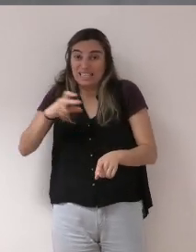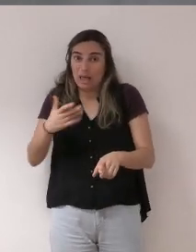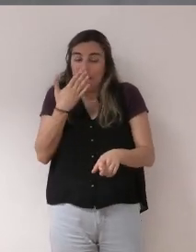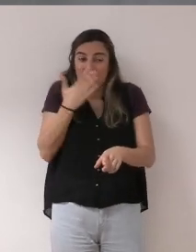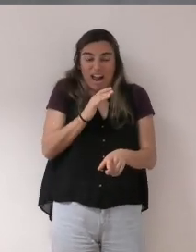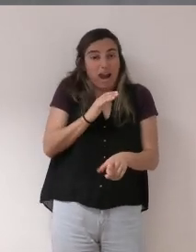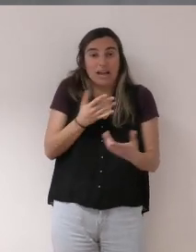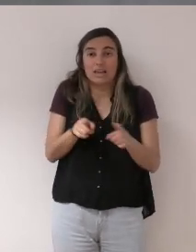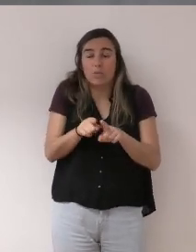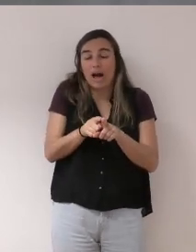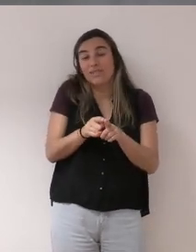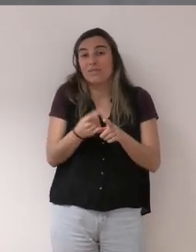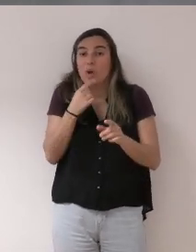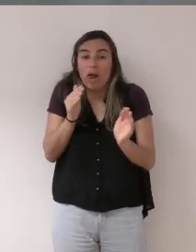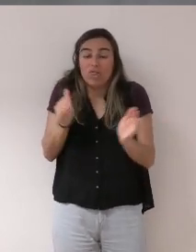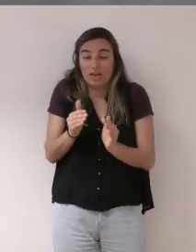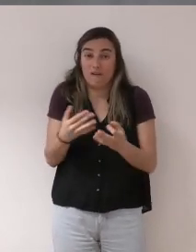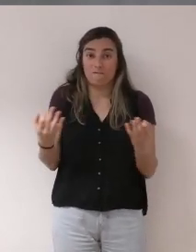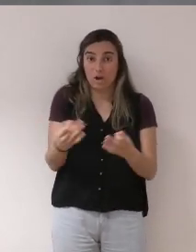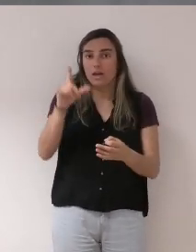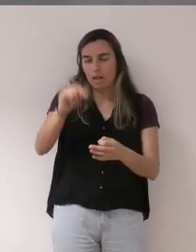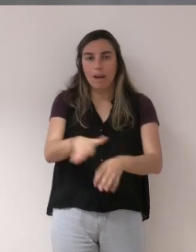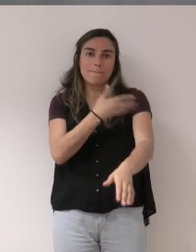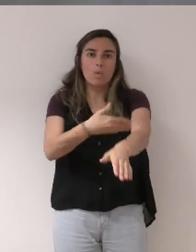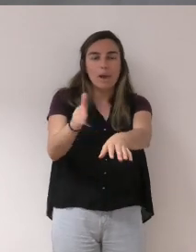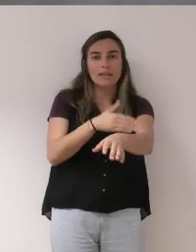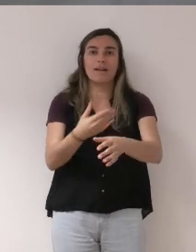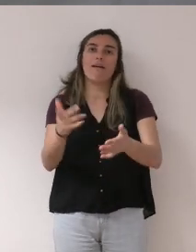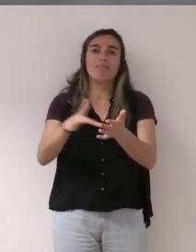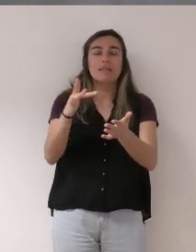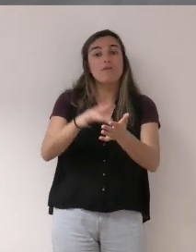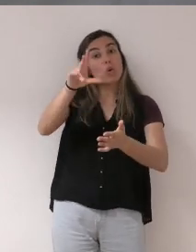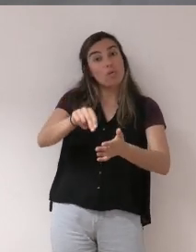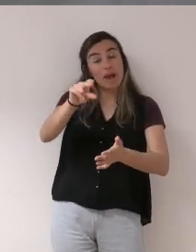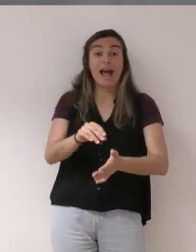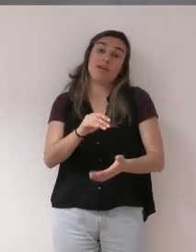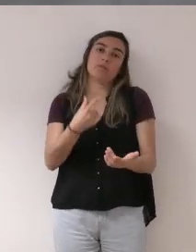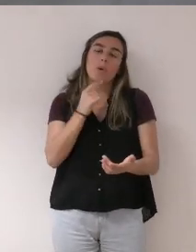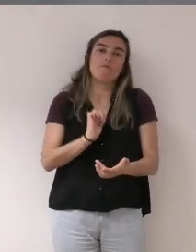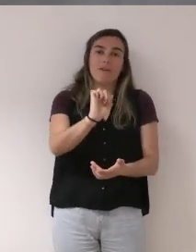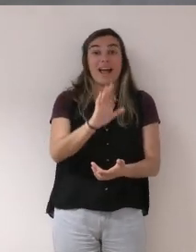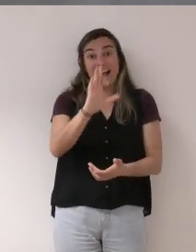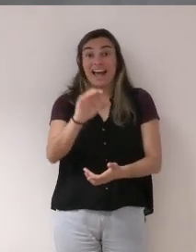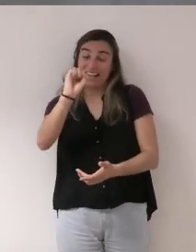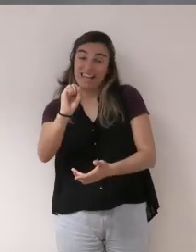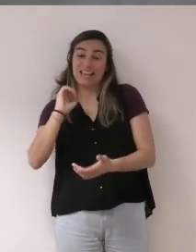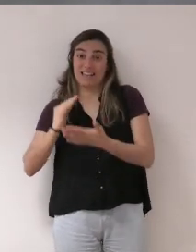Ele é também poeta, com um livro, Novembro, editado em 2003, com o nome H.G. Cancelo, e depois, então, a